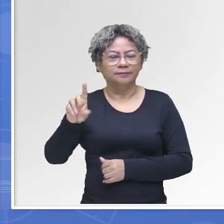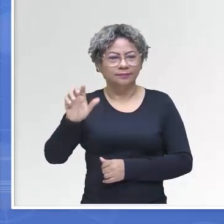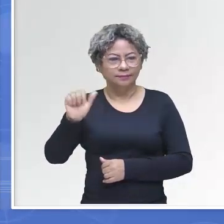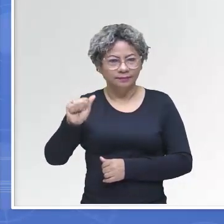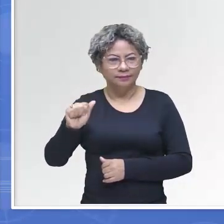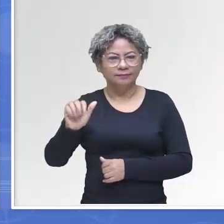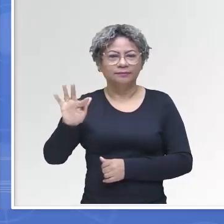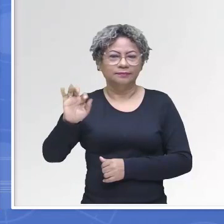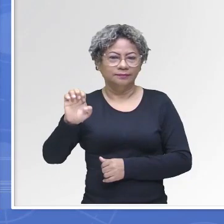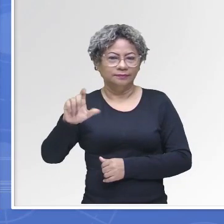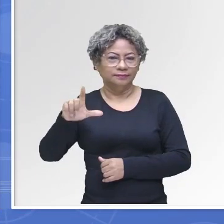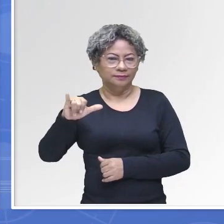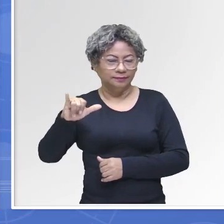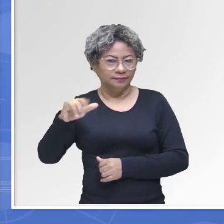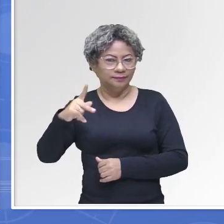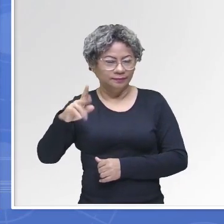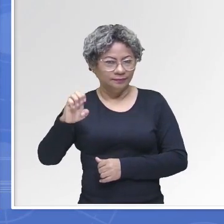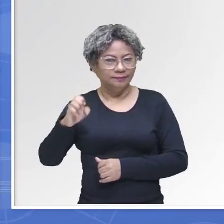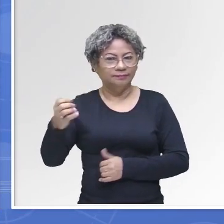B.